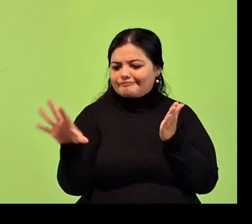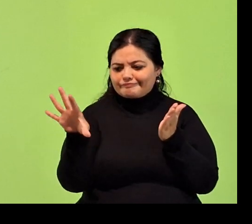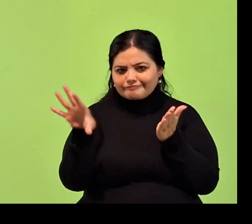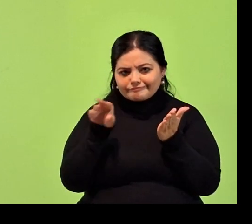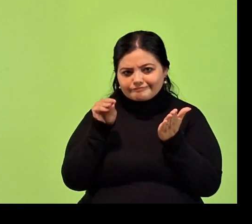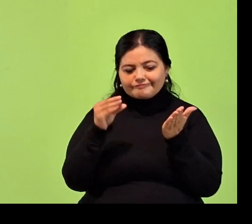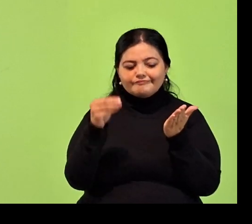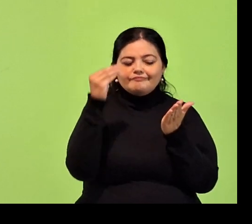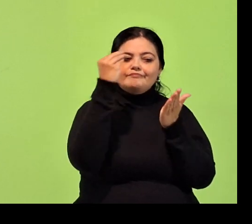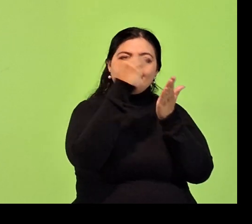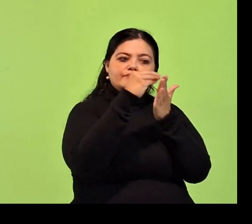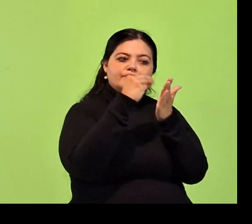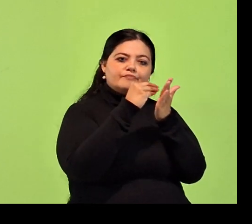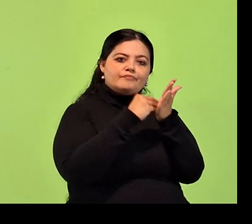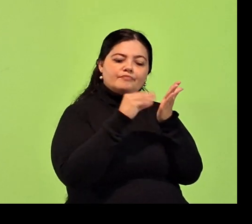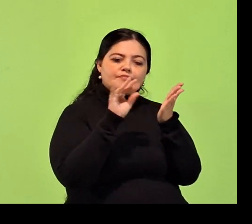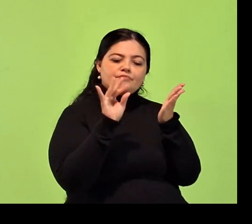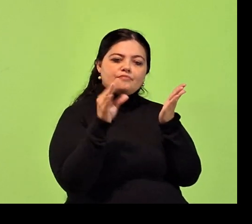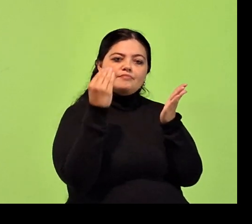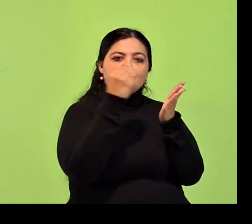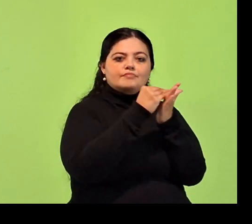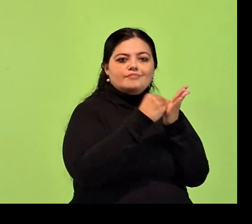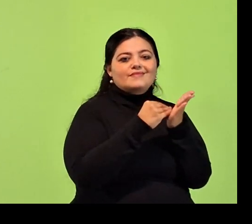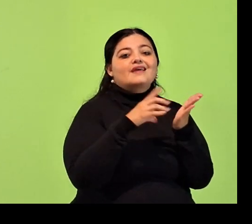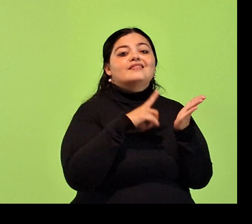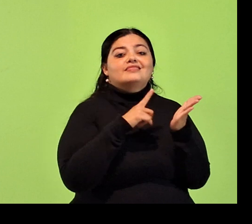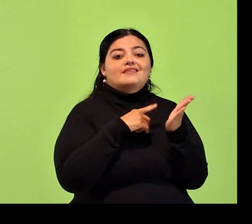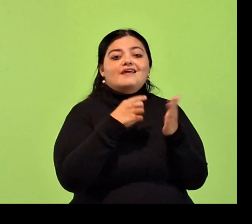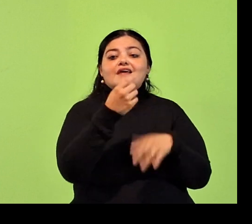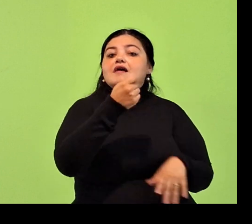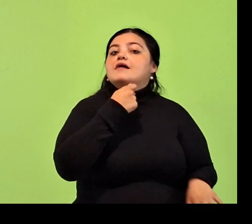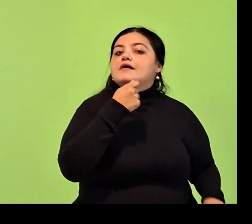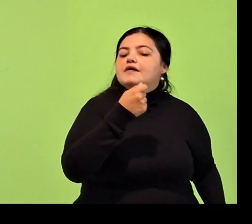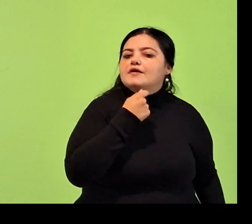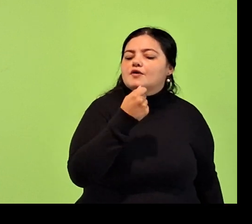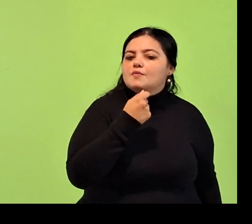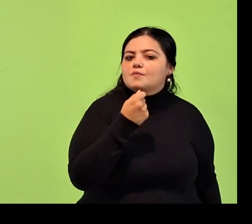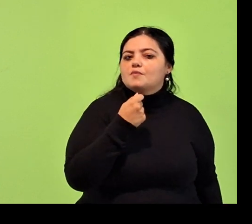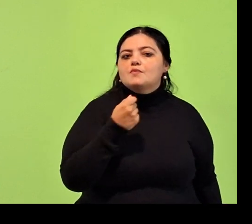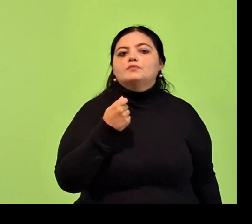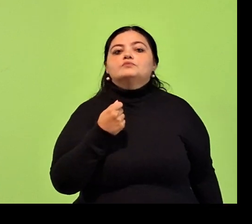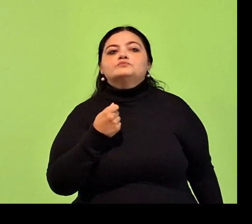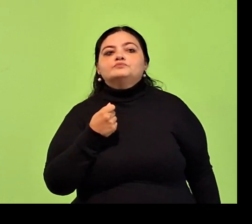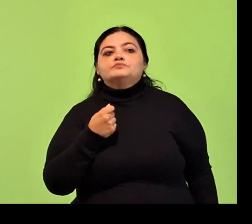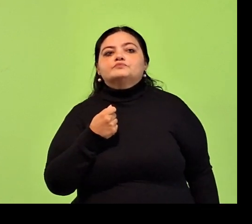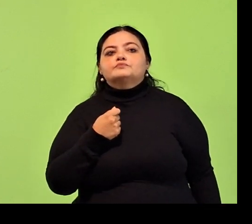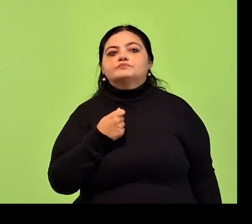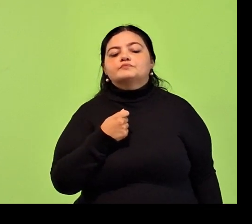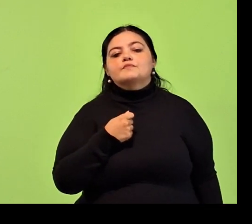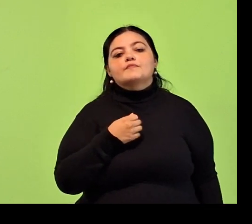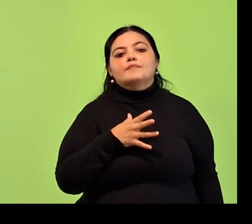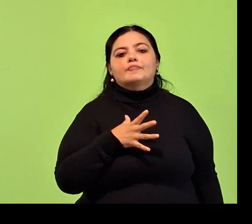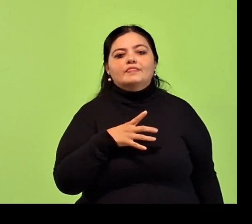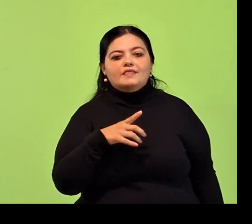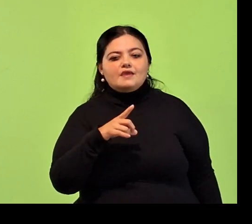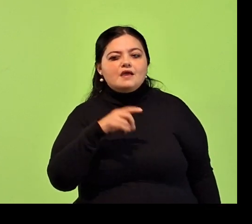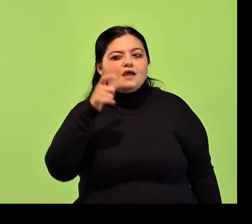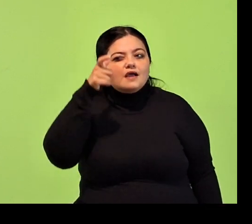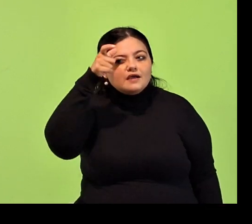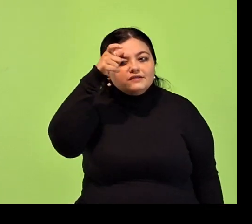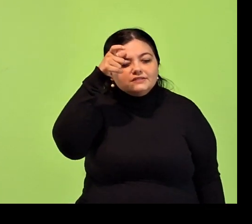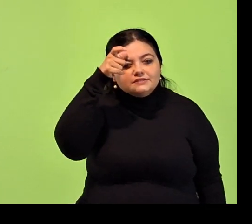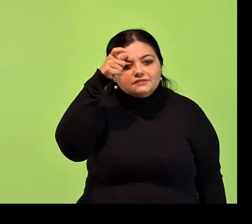A gente tem a icônica reportagem do José Louceiro, onde ele abre a chamada